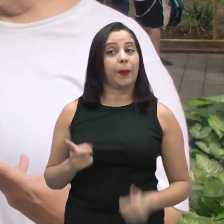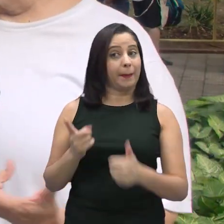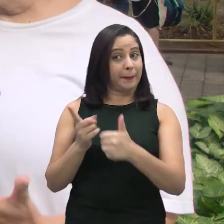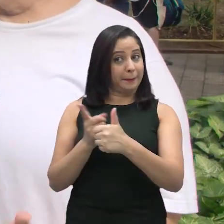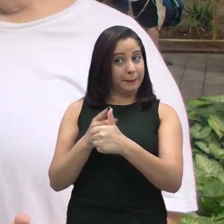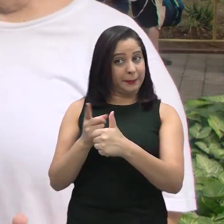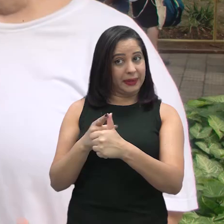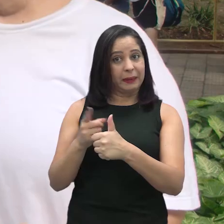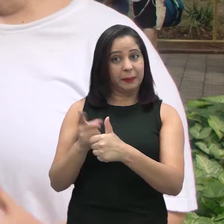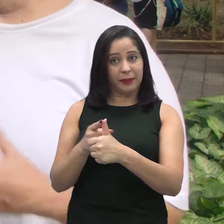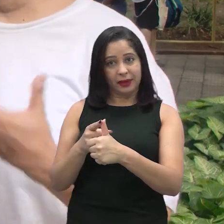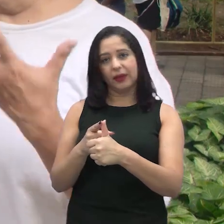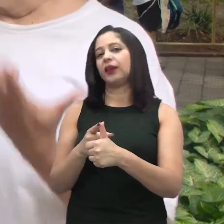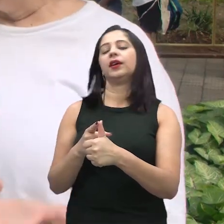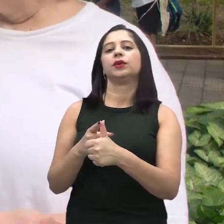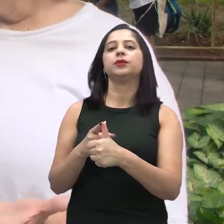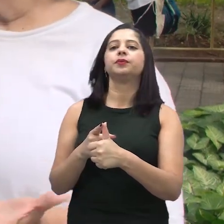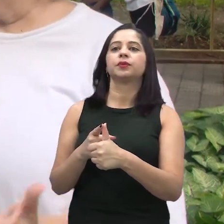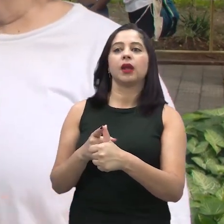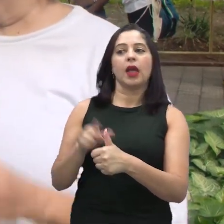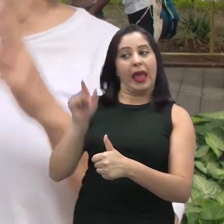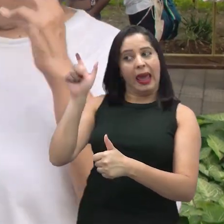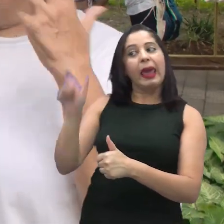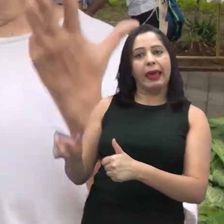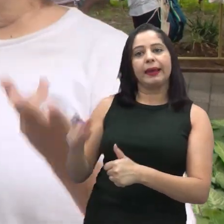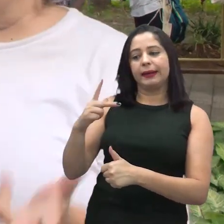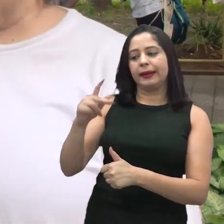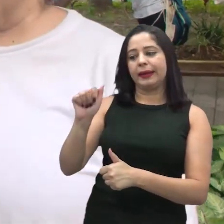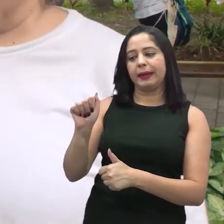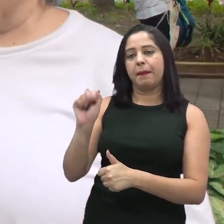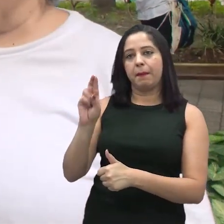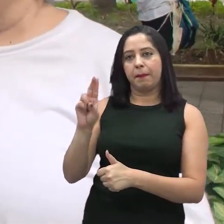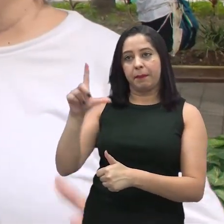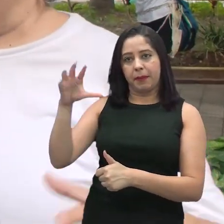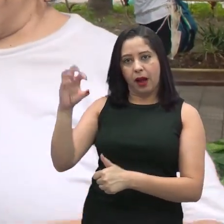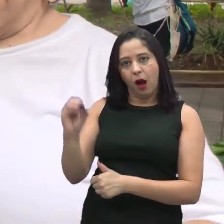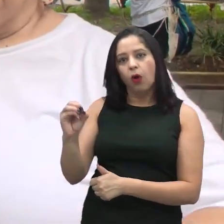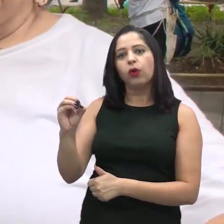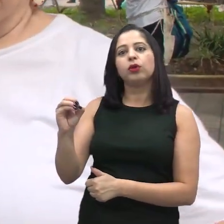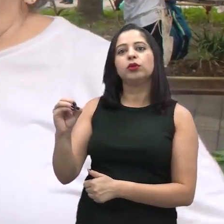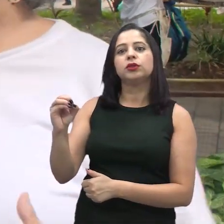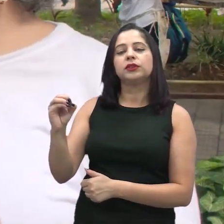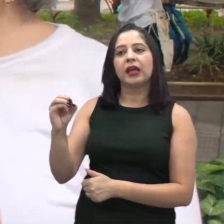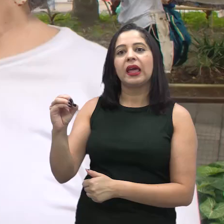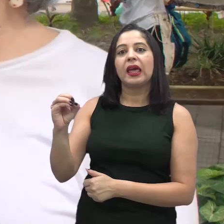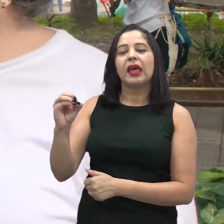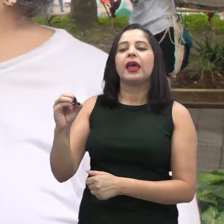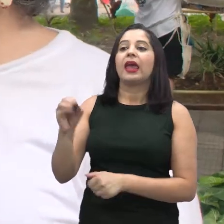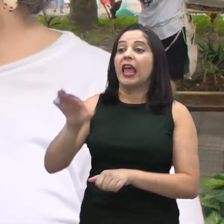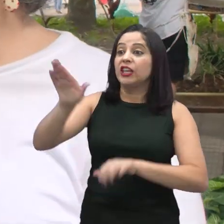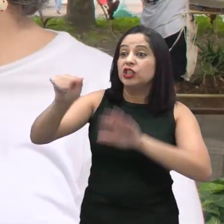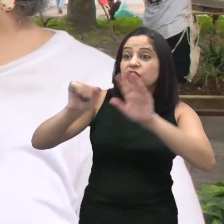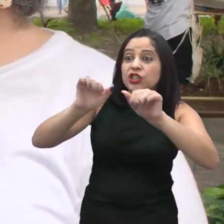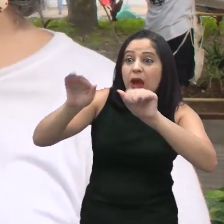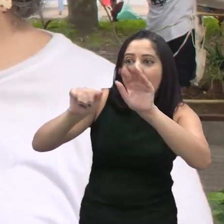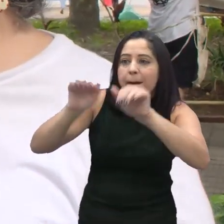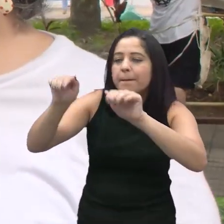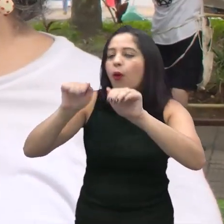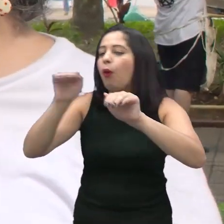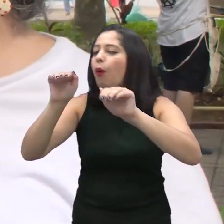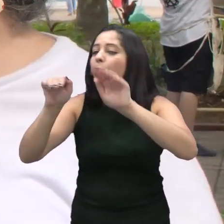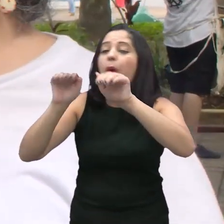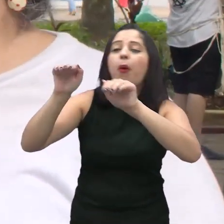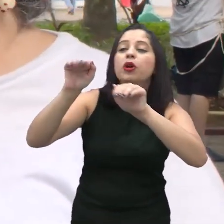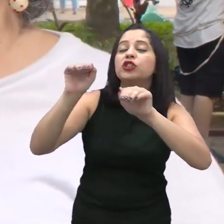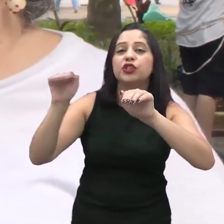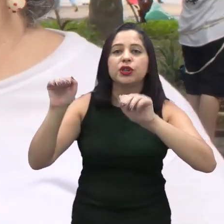primeiro parte da produção do Paulo, né? Que o Paulo tem essa capacidade de convidar as pessoas e